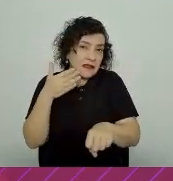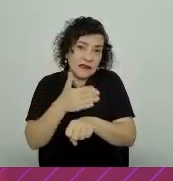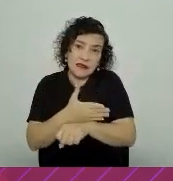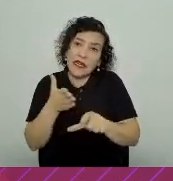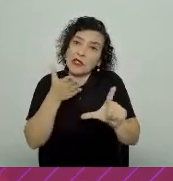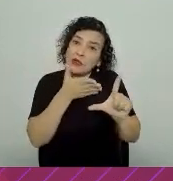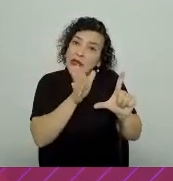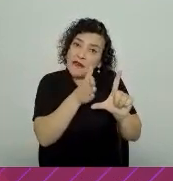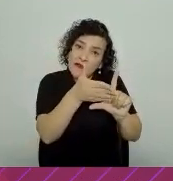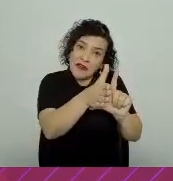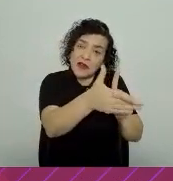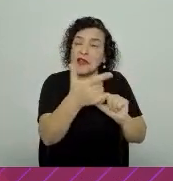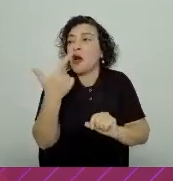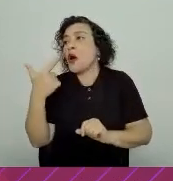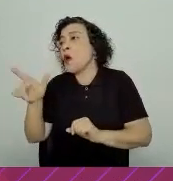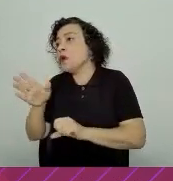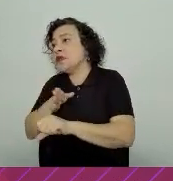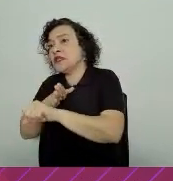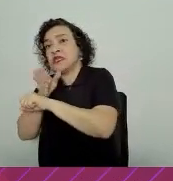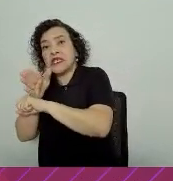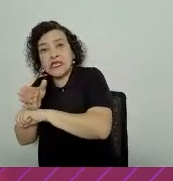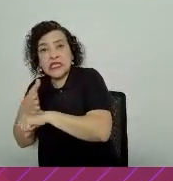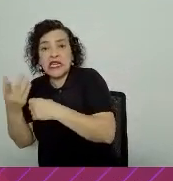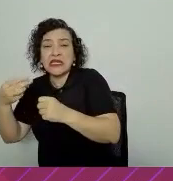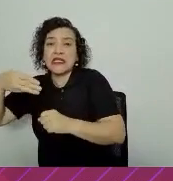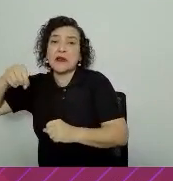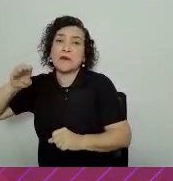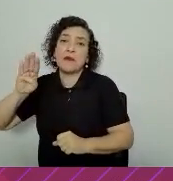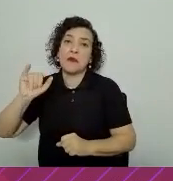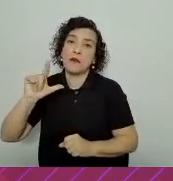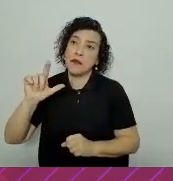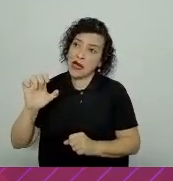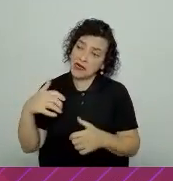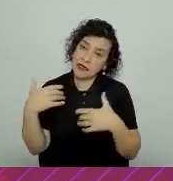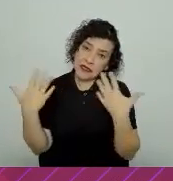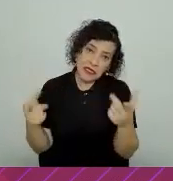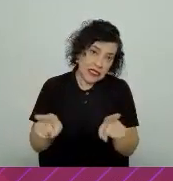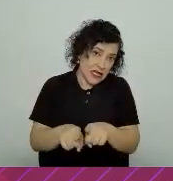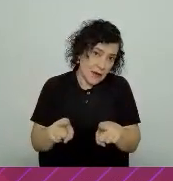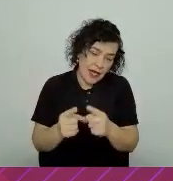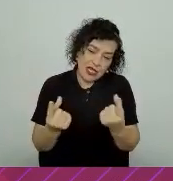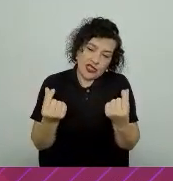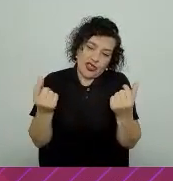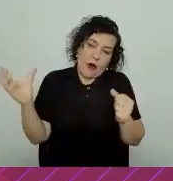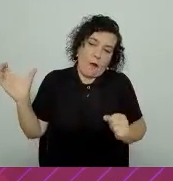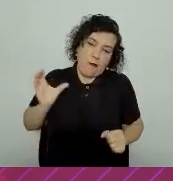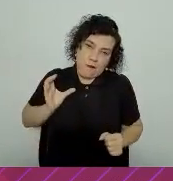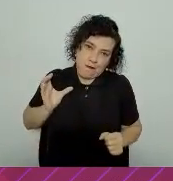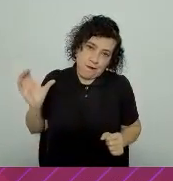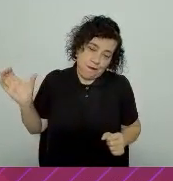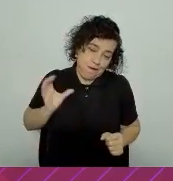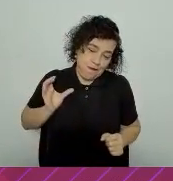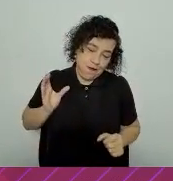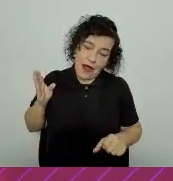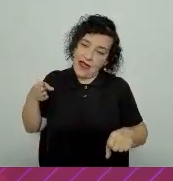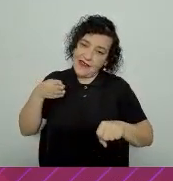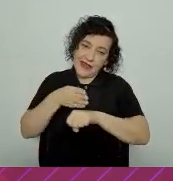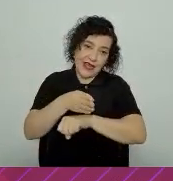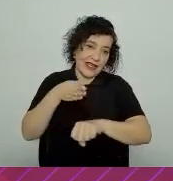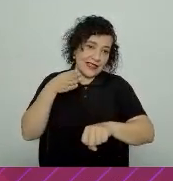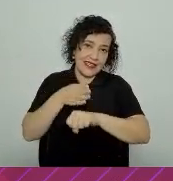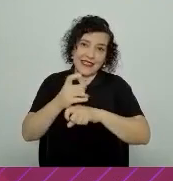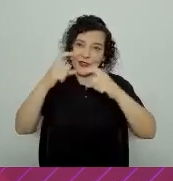outra pessoa acessando do mobile e quem tiver mais grana porque ainda tá caro vai acessar do